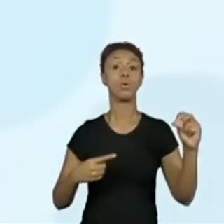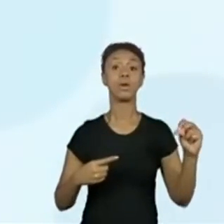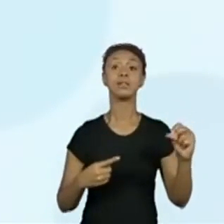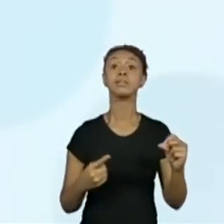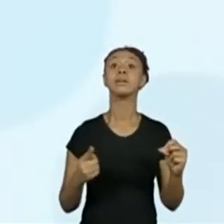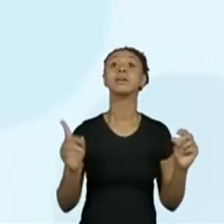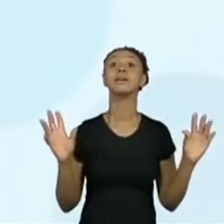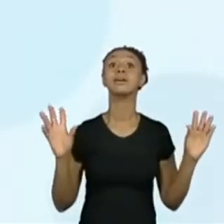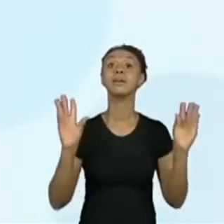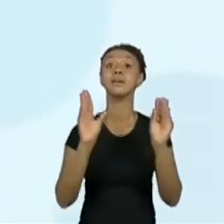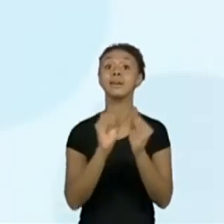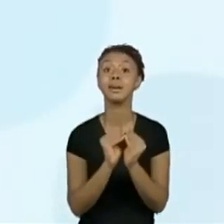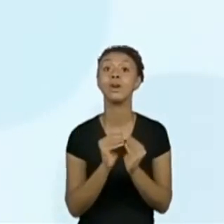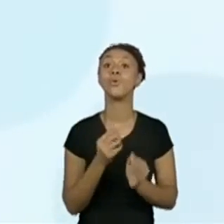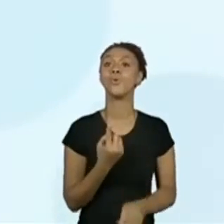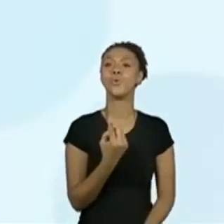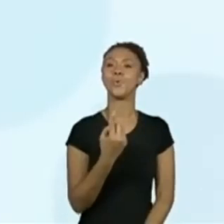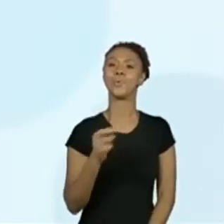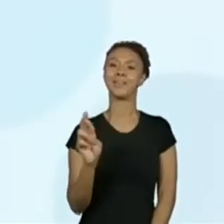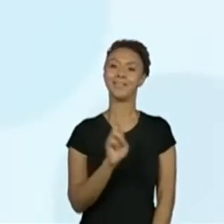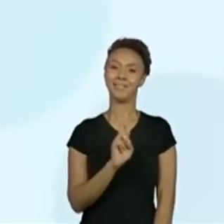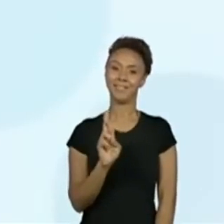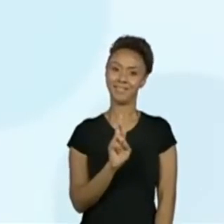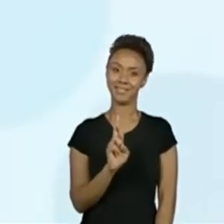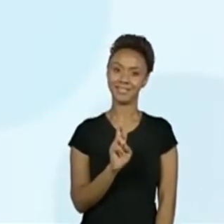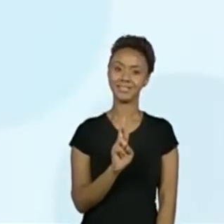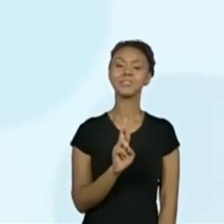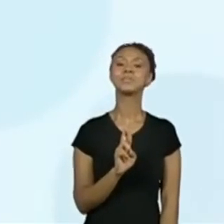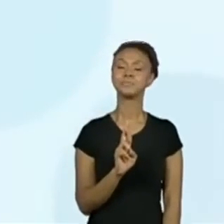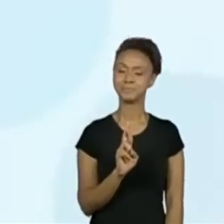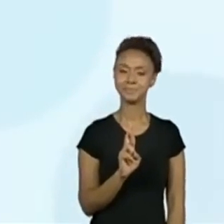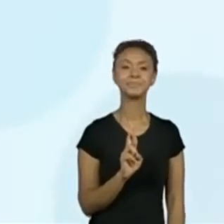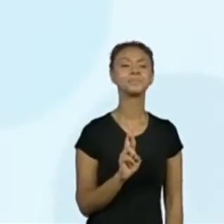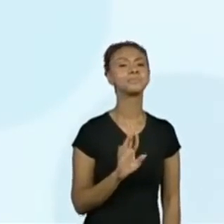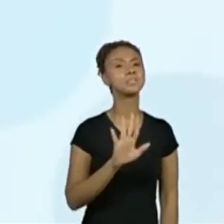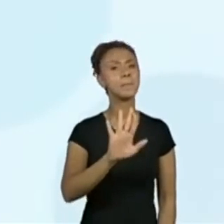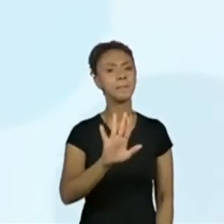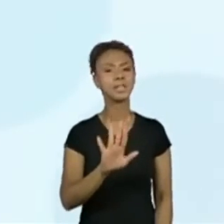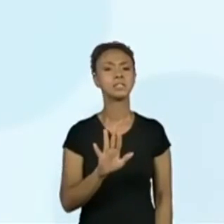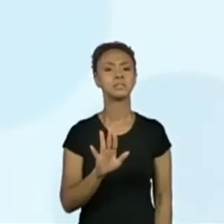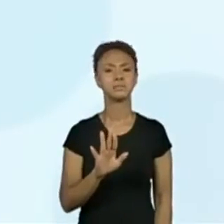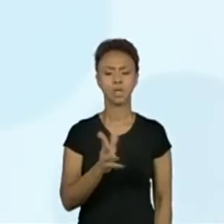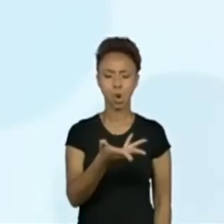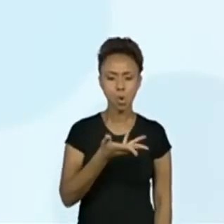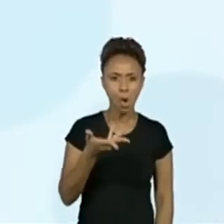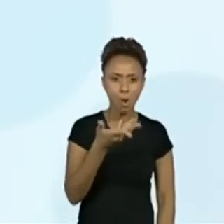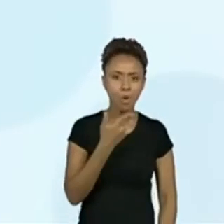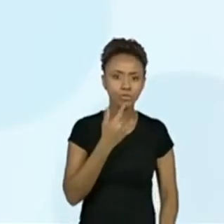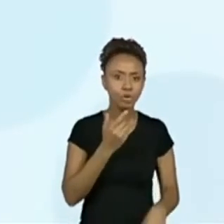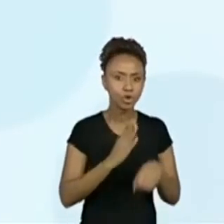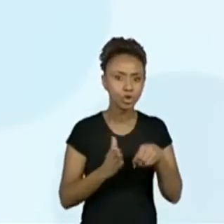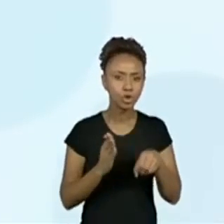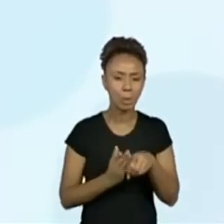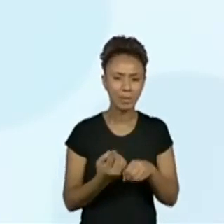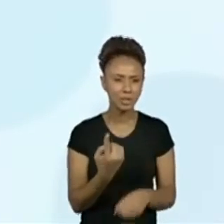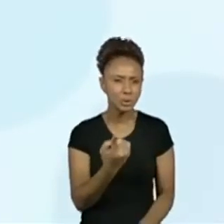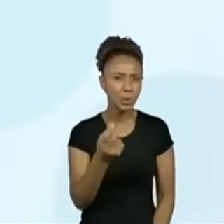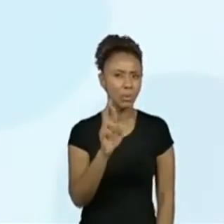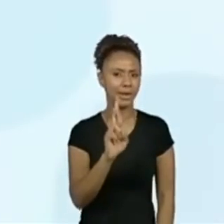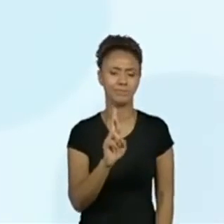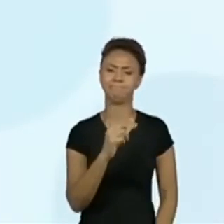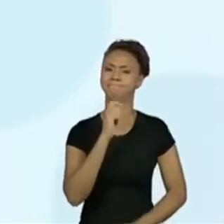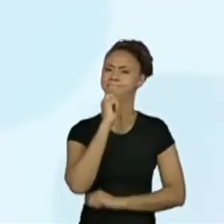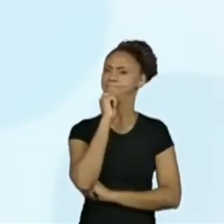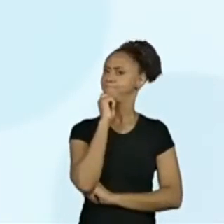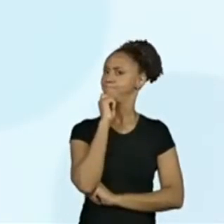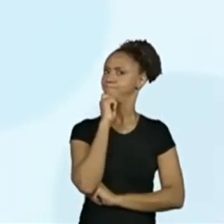a R$1. Isso, mas eu acho que molho de tomate ainda por R$1, professora, é difícil, hein? Vamos pôr